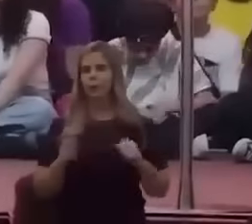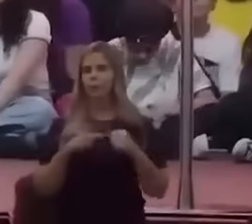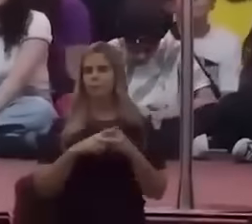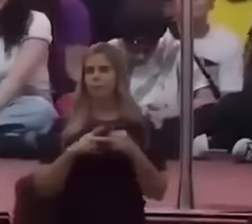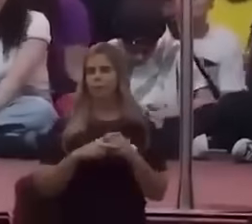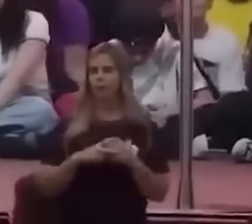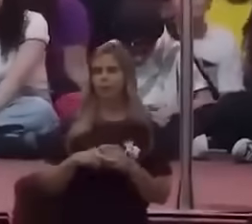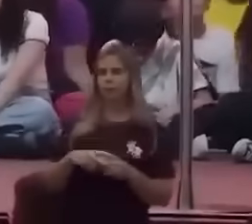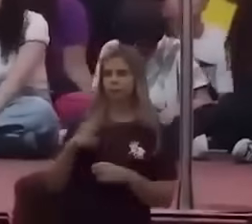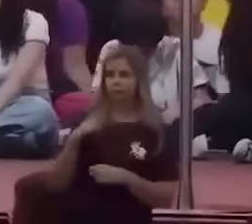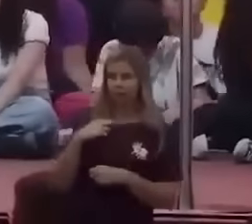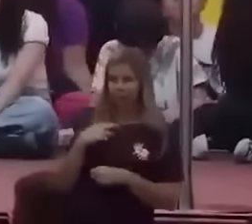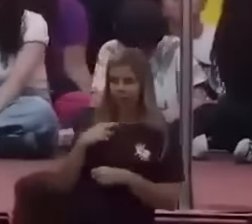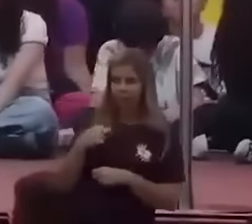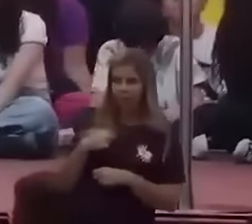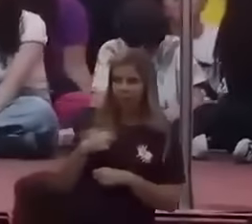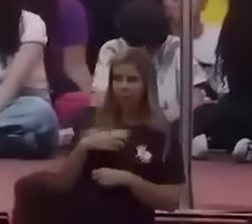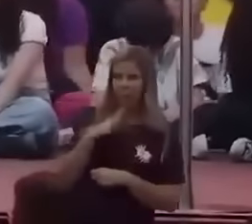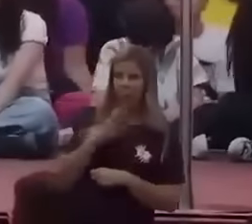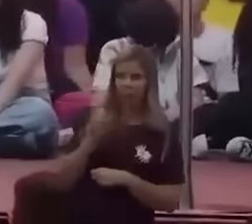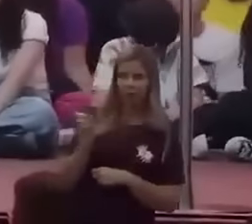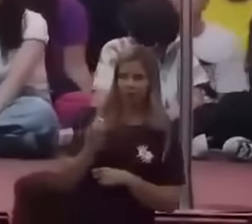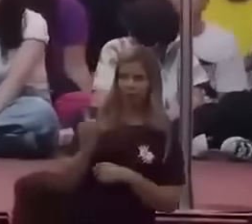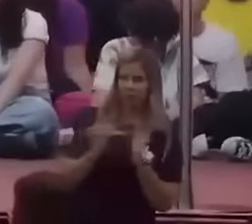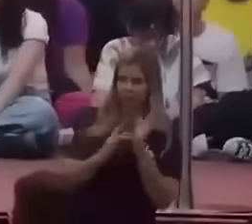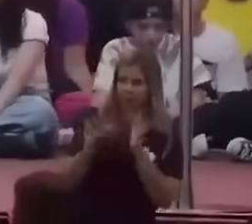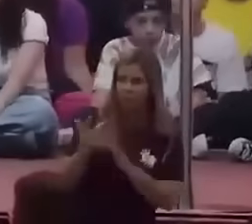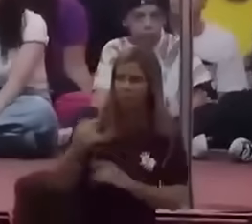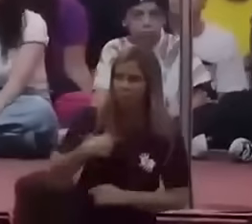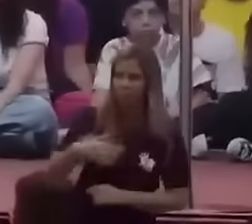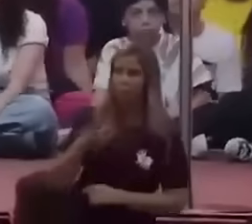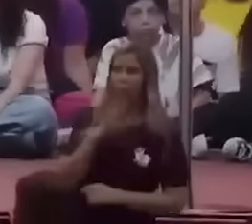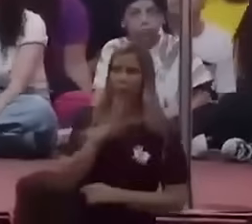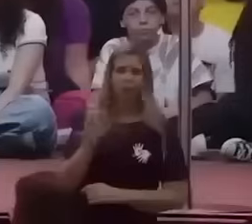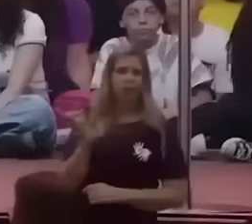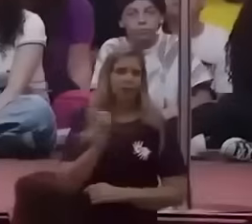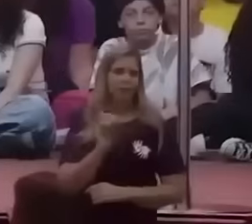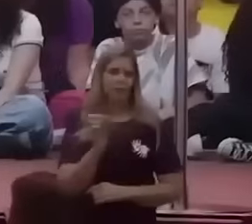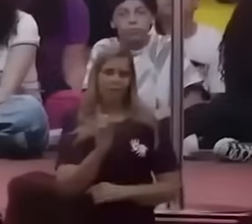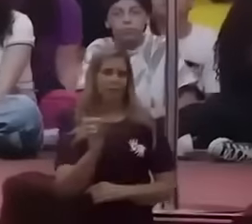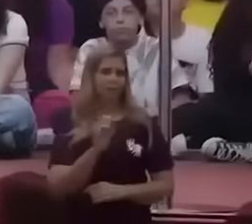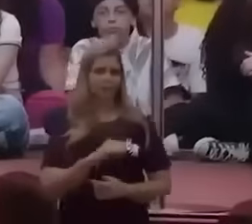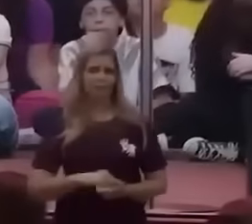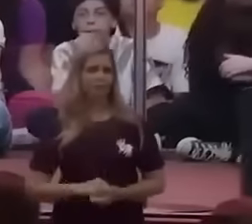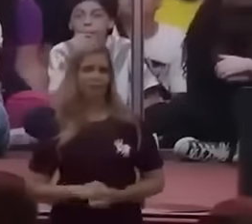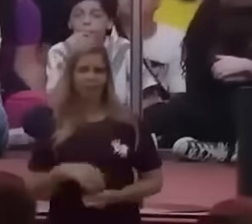escuta e diz: eu não conheço esse homem, eu juro que eu não conheço esse homem.